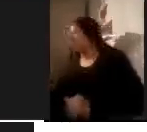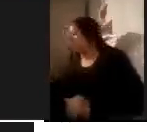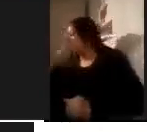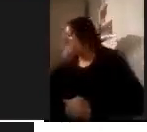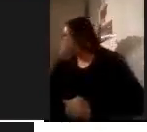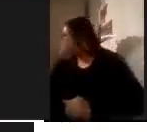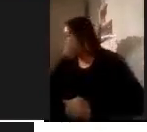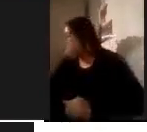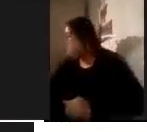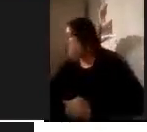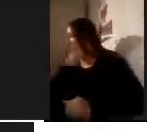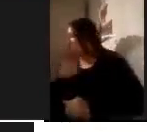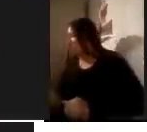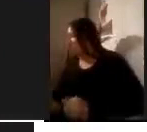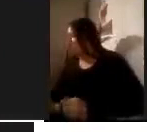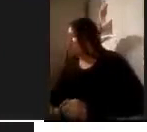leite.